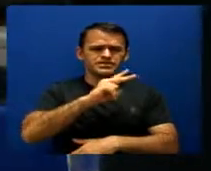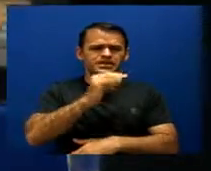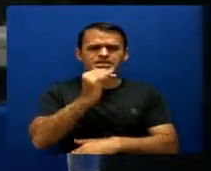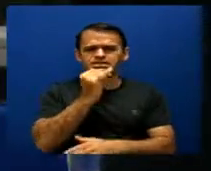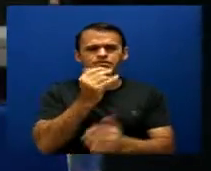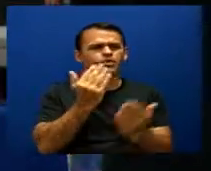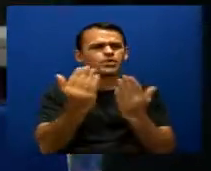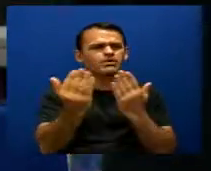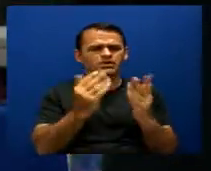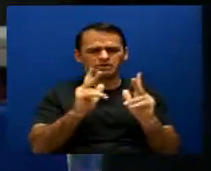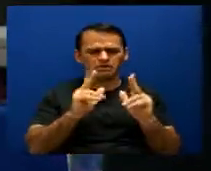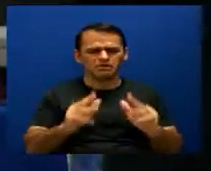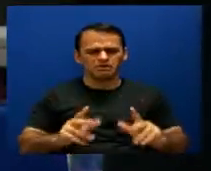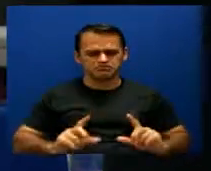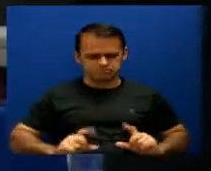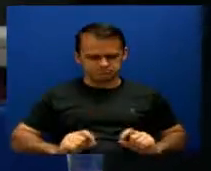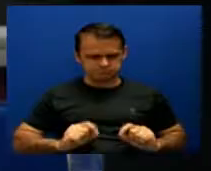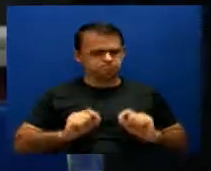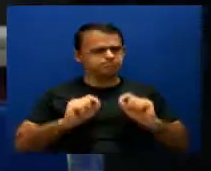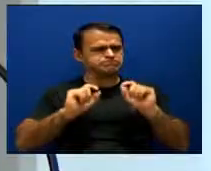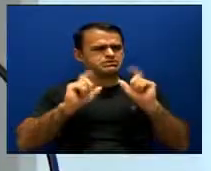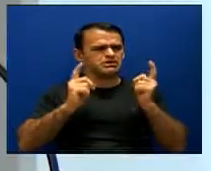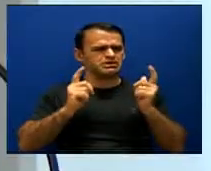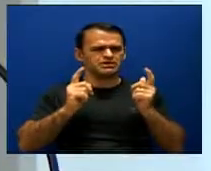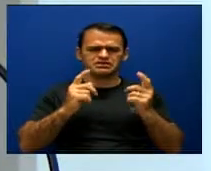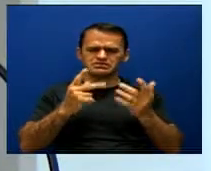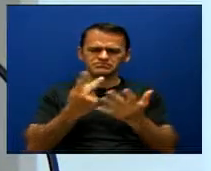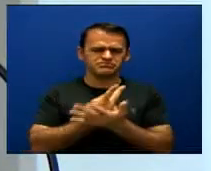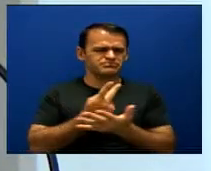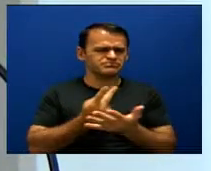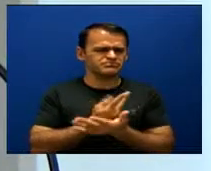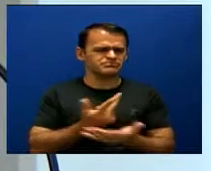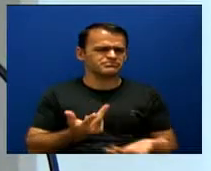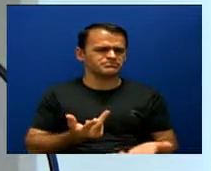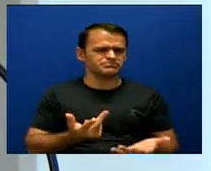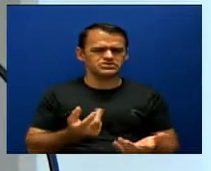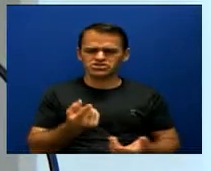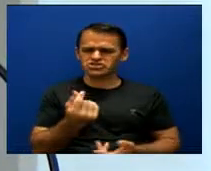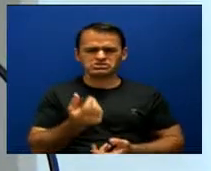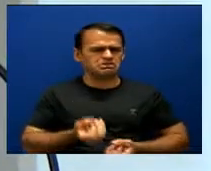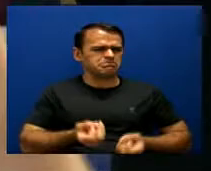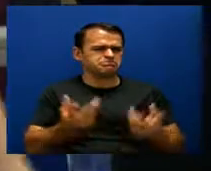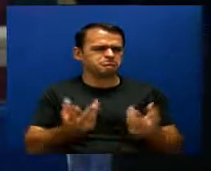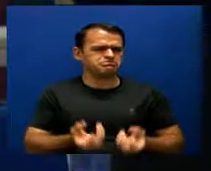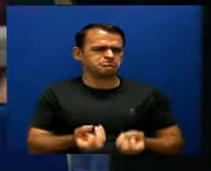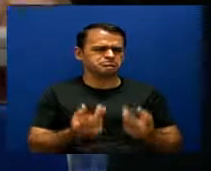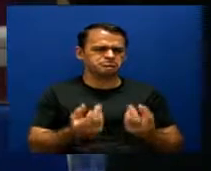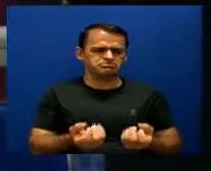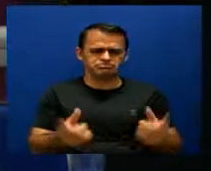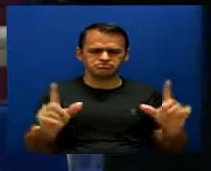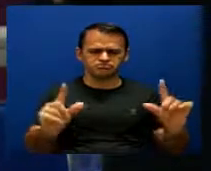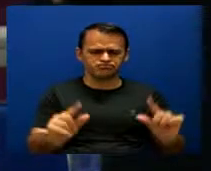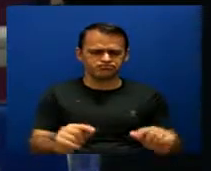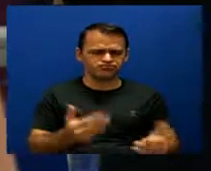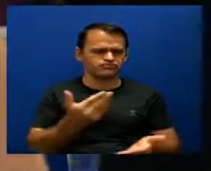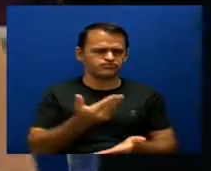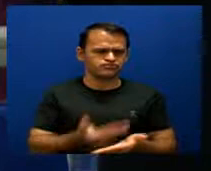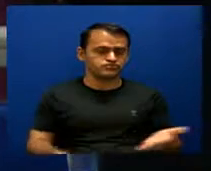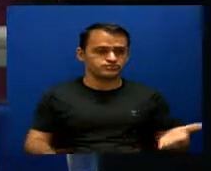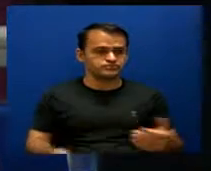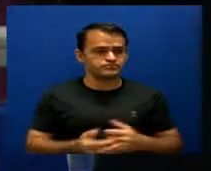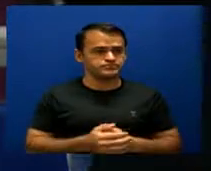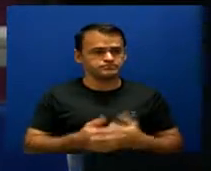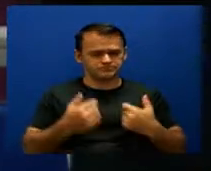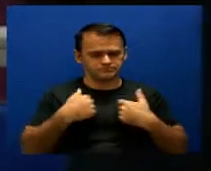no serviço público. Sem Ele dúvida. Vai correndo. Então, eu quero deixar o meu mandato, o nosso mandato de vereador à